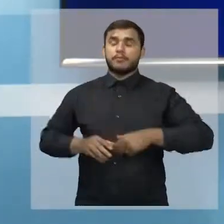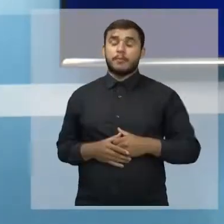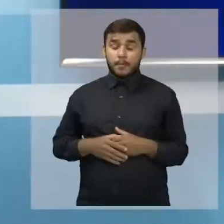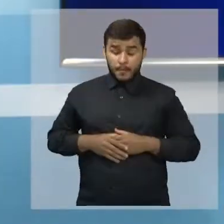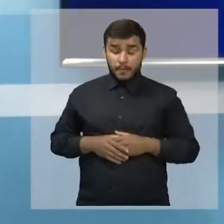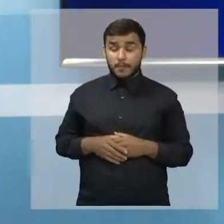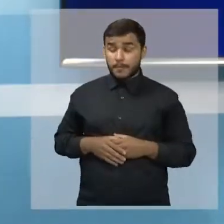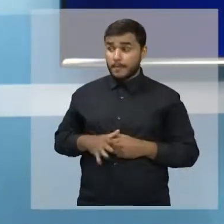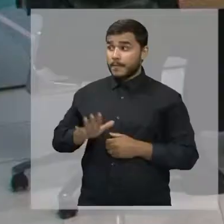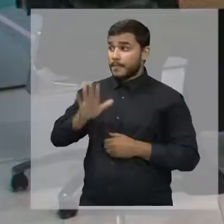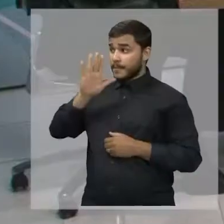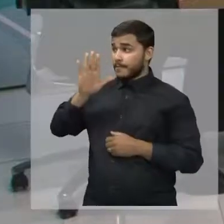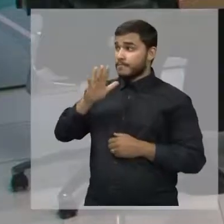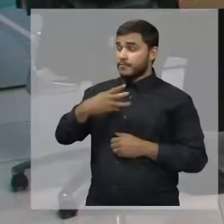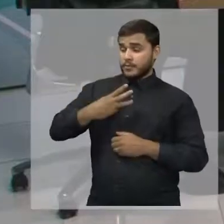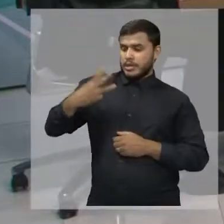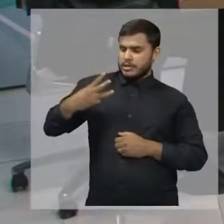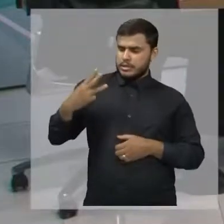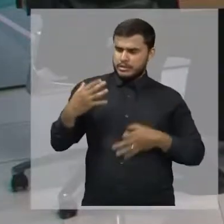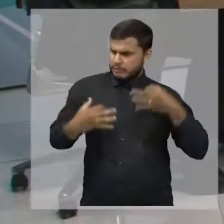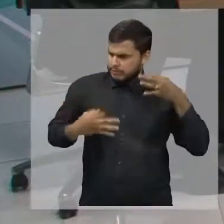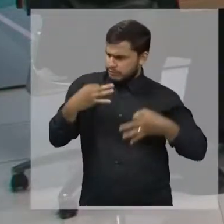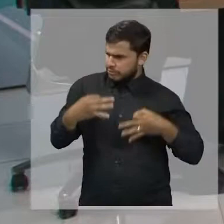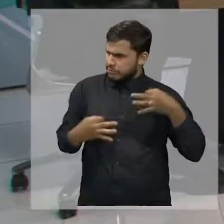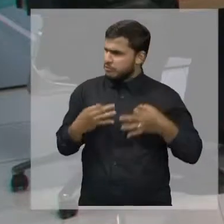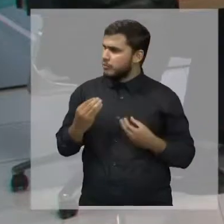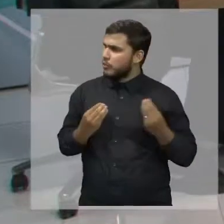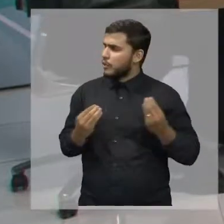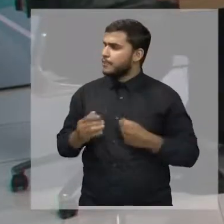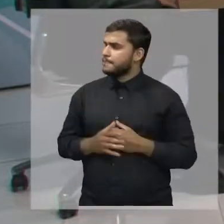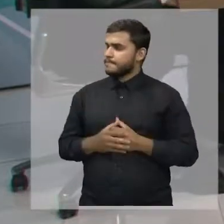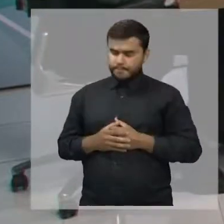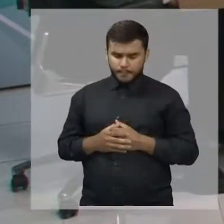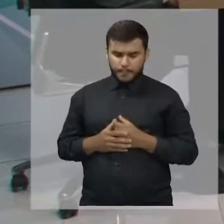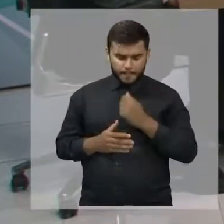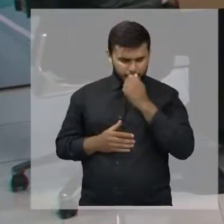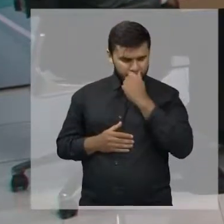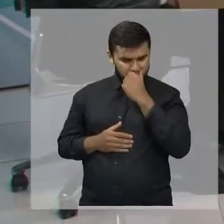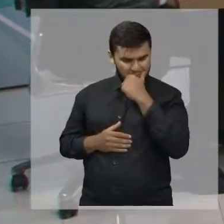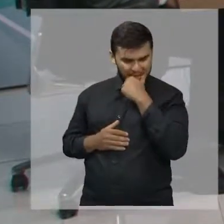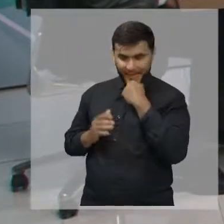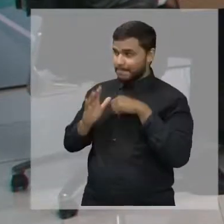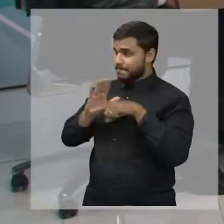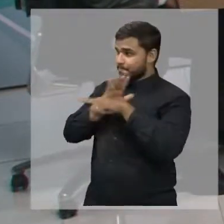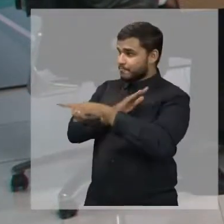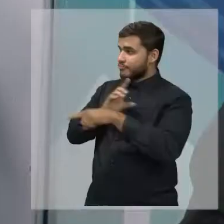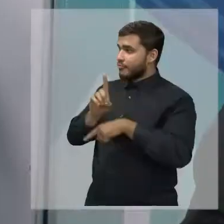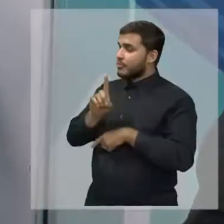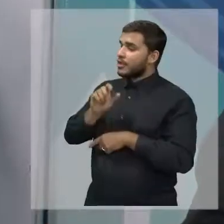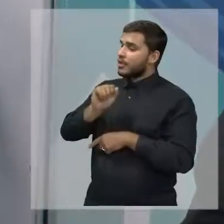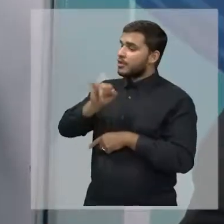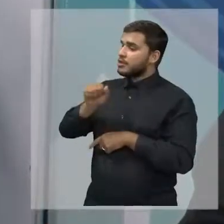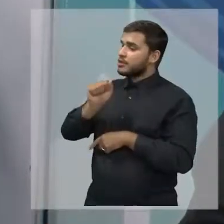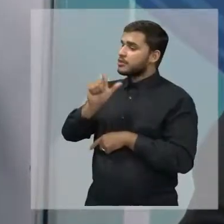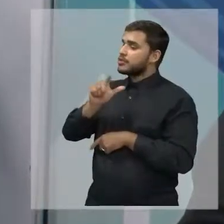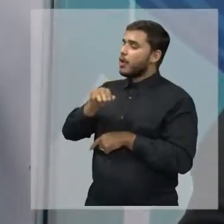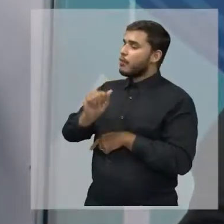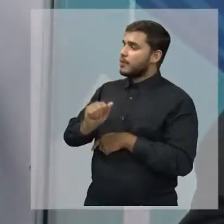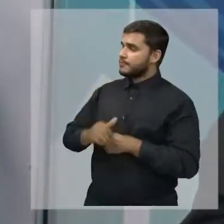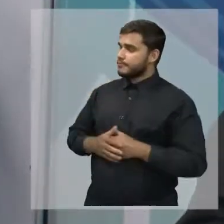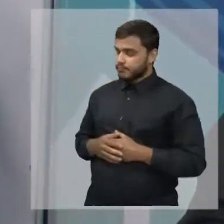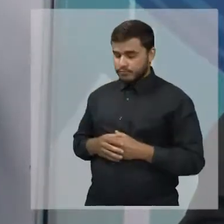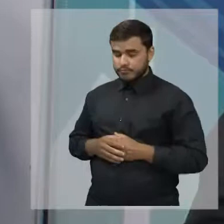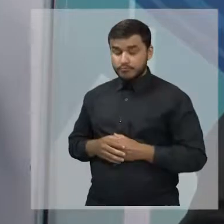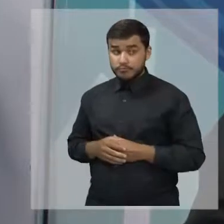aí que andaram falando e tal. Eu queria colocar isso para, começando aqui pelo Djalma Pinto. Qual é a sua Em primeiro lugar, análise? você disse